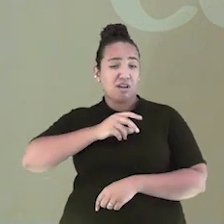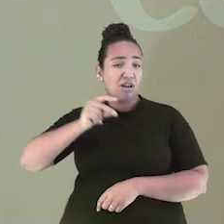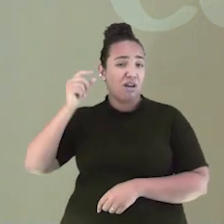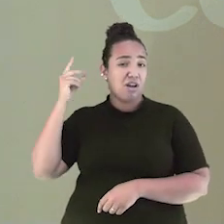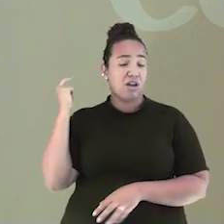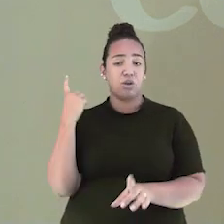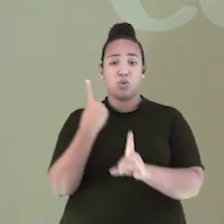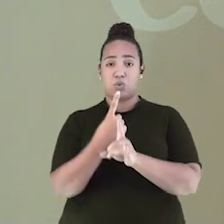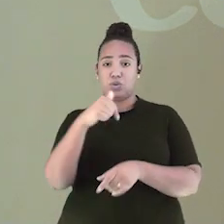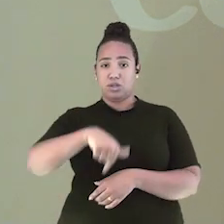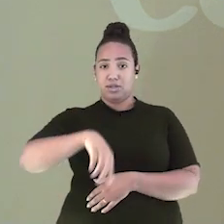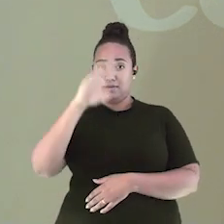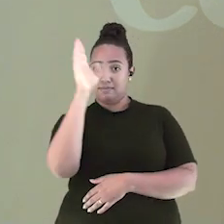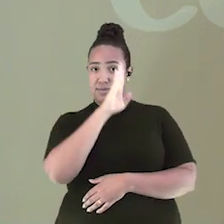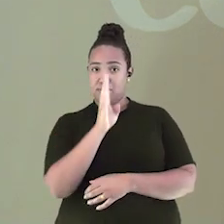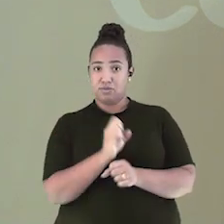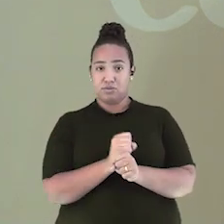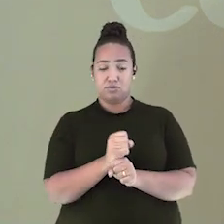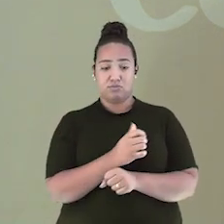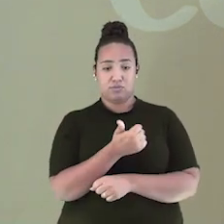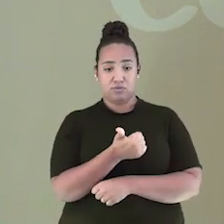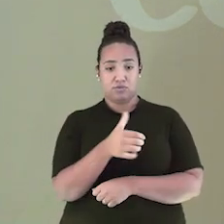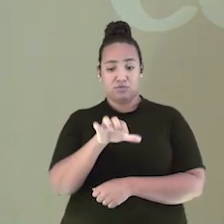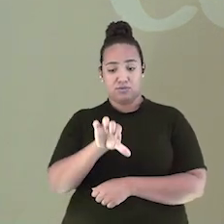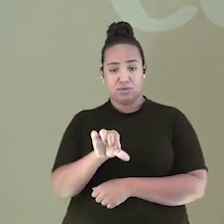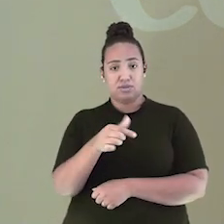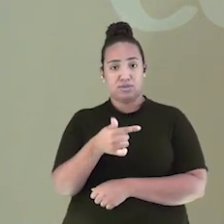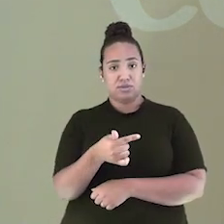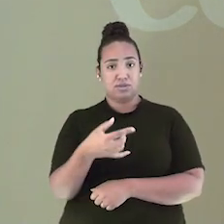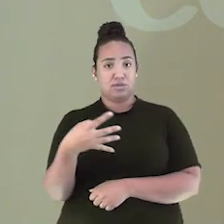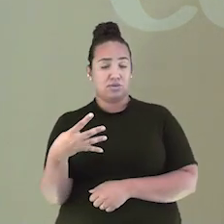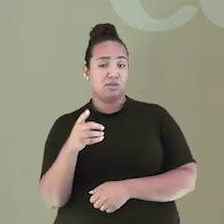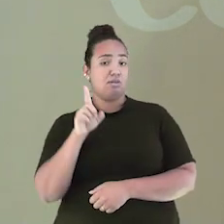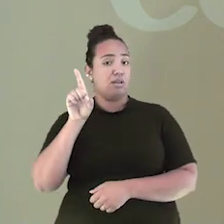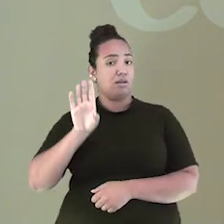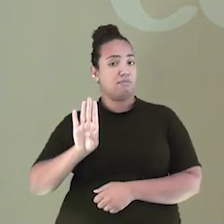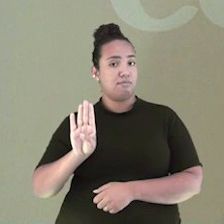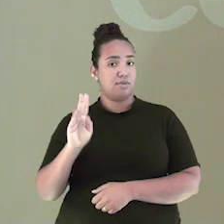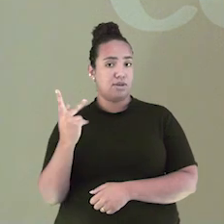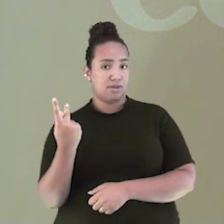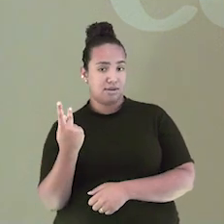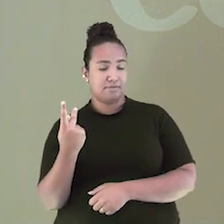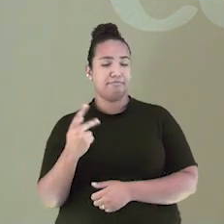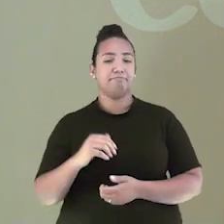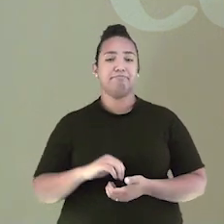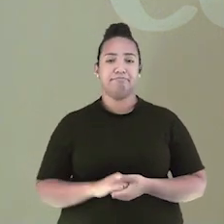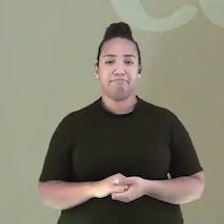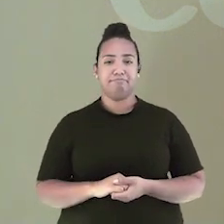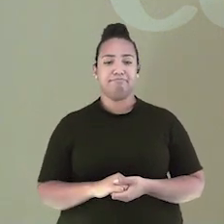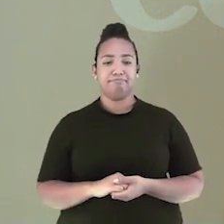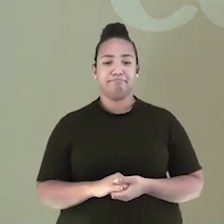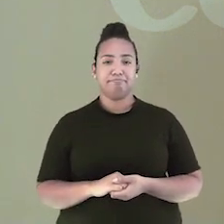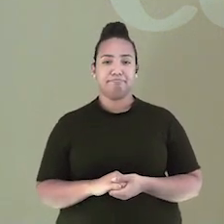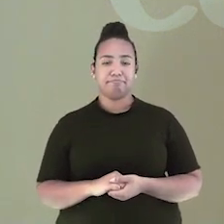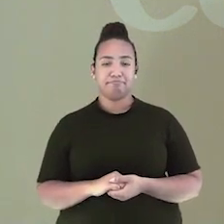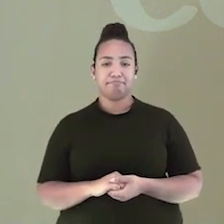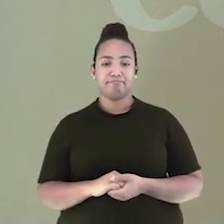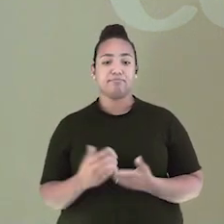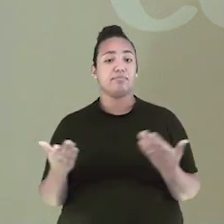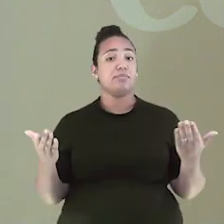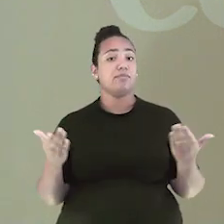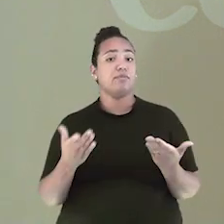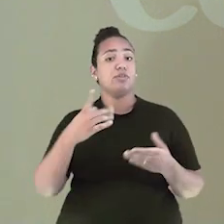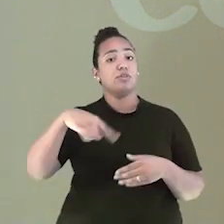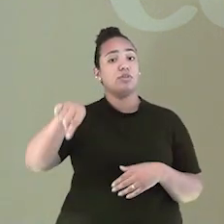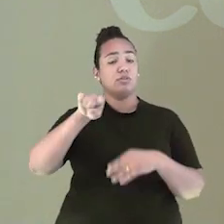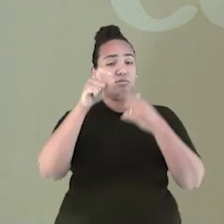encontrado aqui no Brasil em 1974, na região de Pedro Leopoldo, na cidade de Belo Horizonte, Minas Gerais.